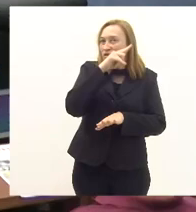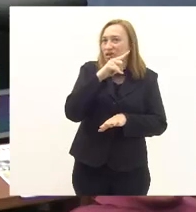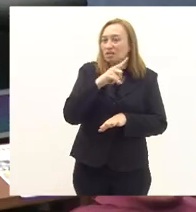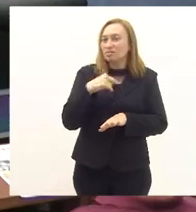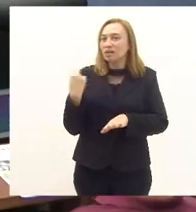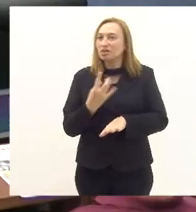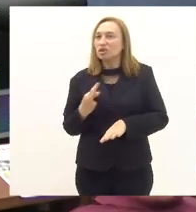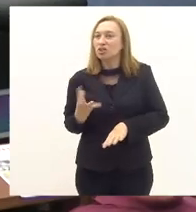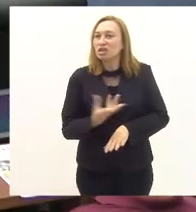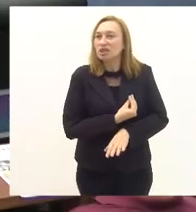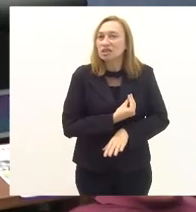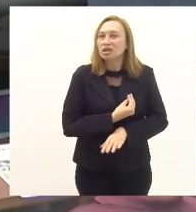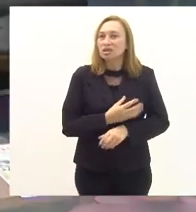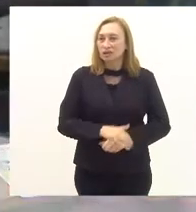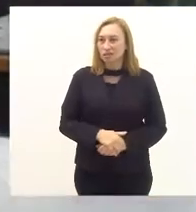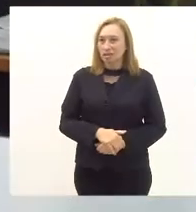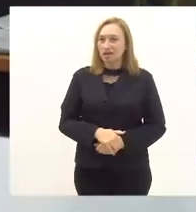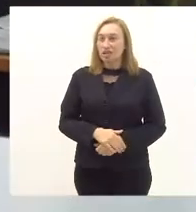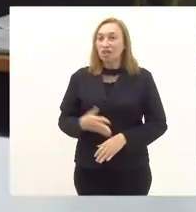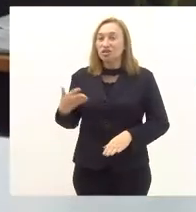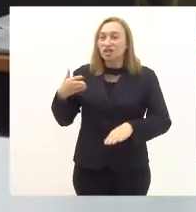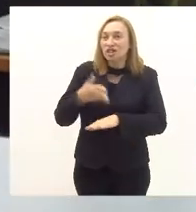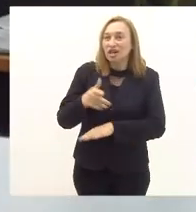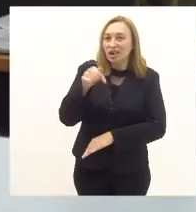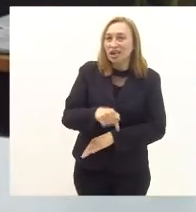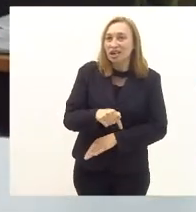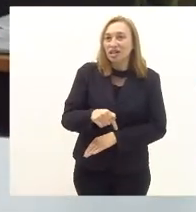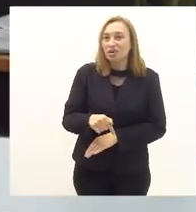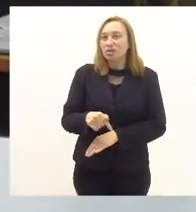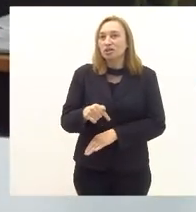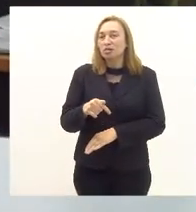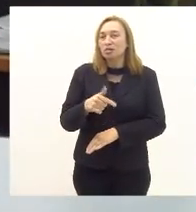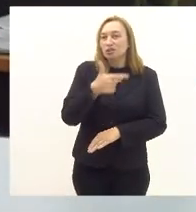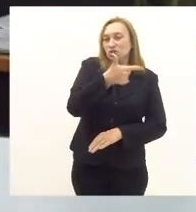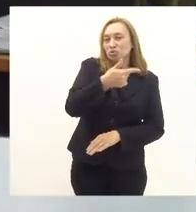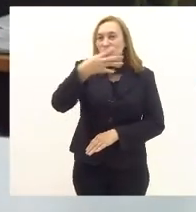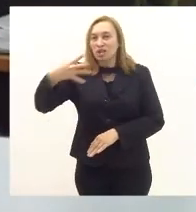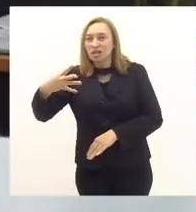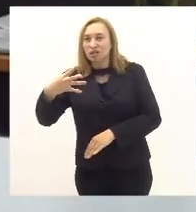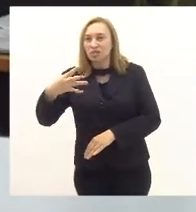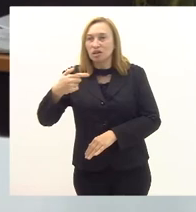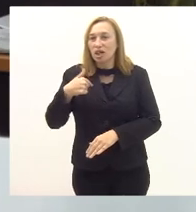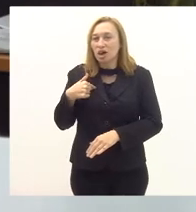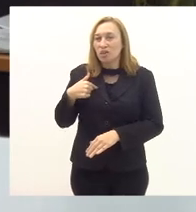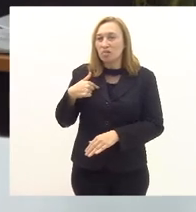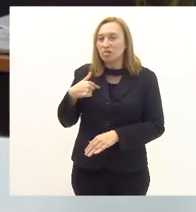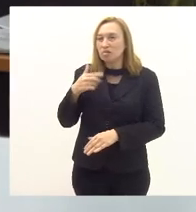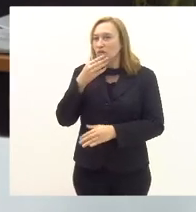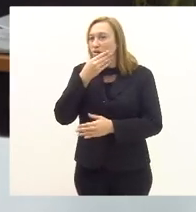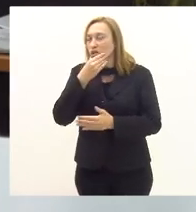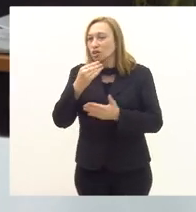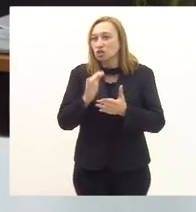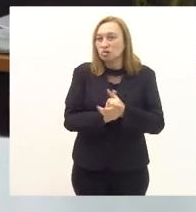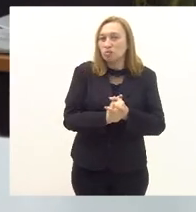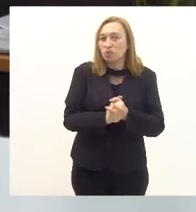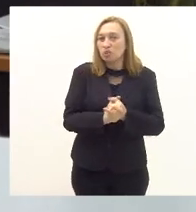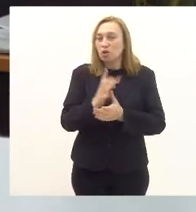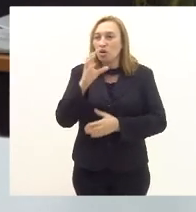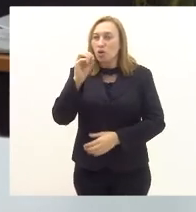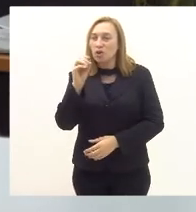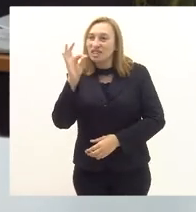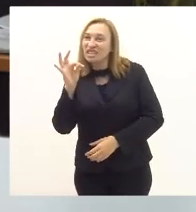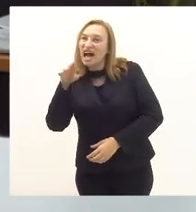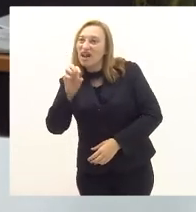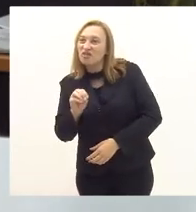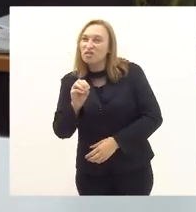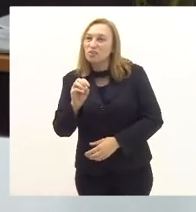trans. Eu cheguei aqui no centro em 2014, que eu e meu marido, Otávio Coco